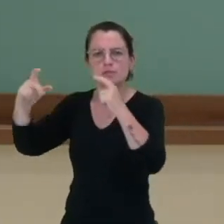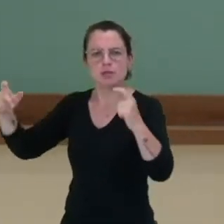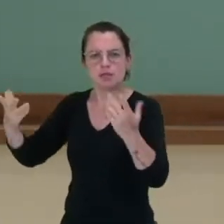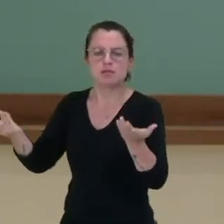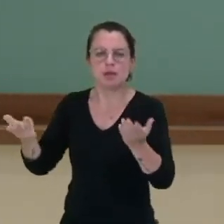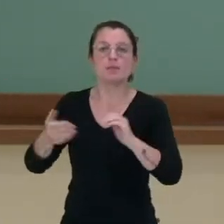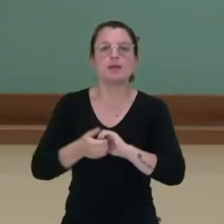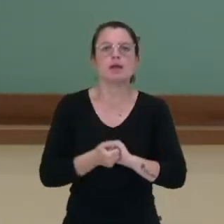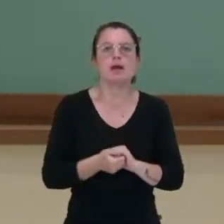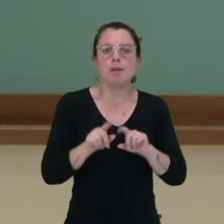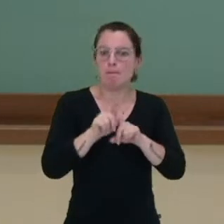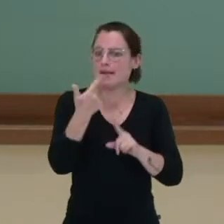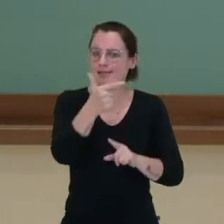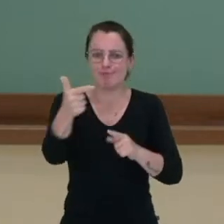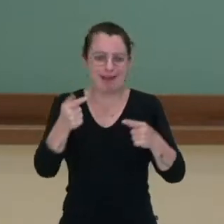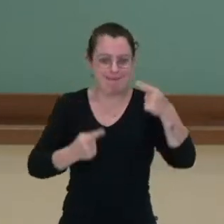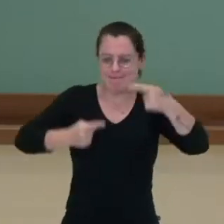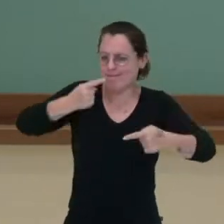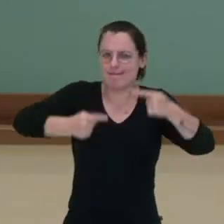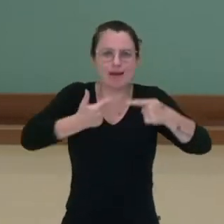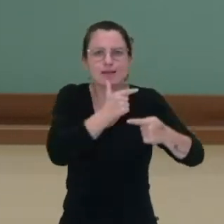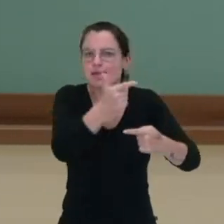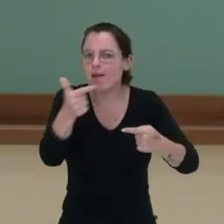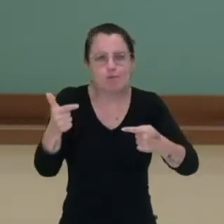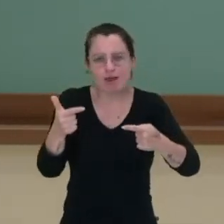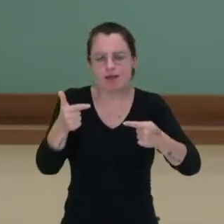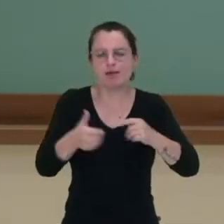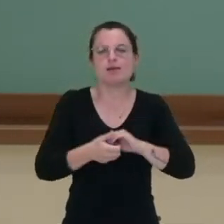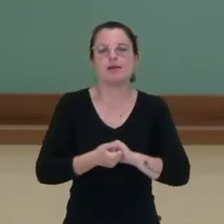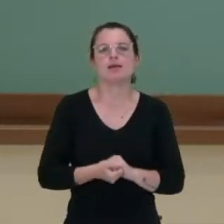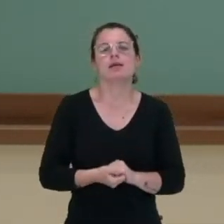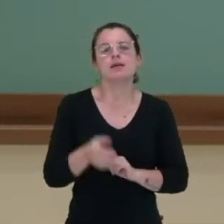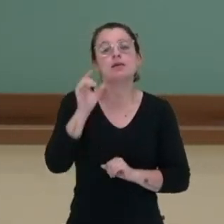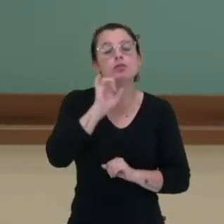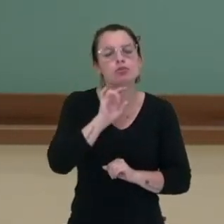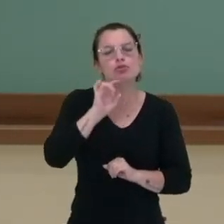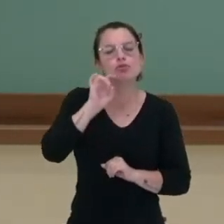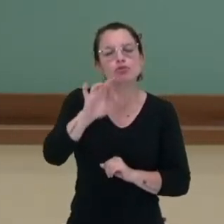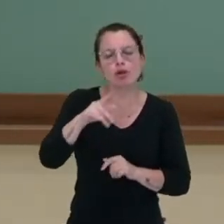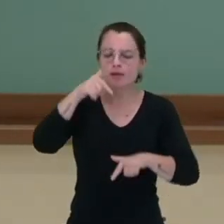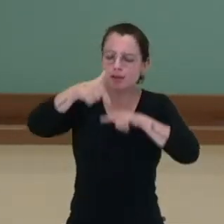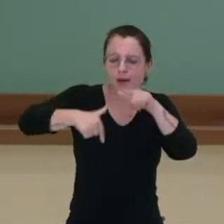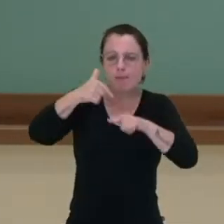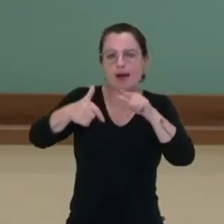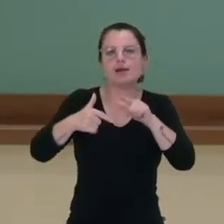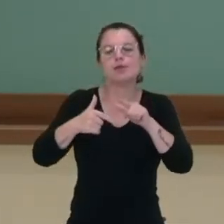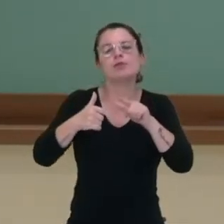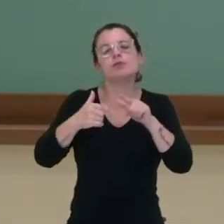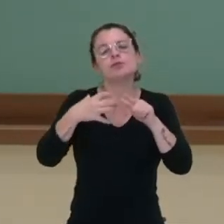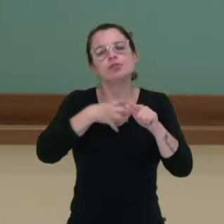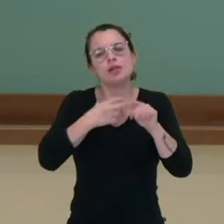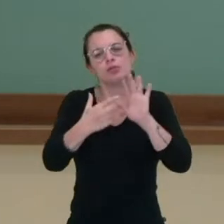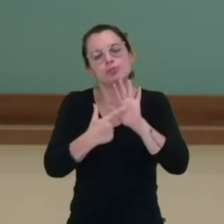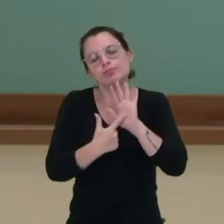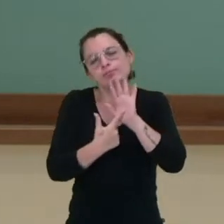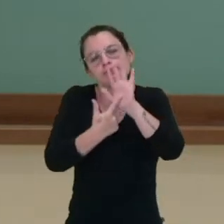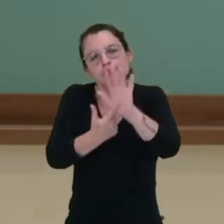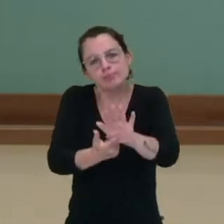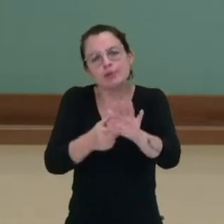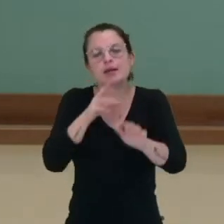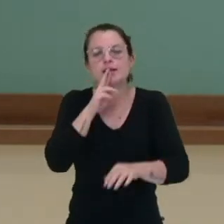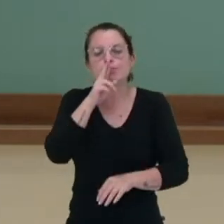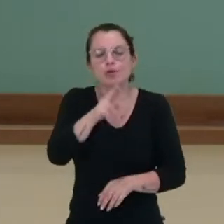teorias competem para responder às questões. E sim, são duas formas diferentes de responder a